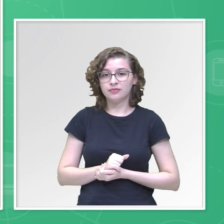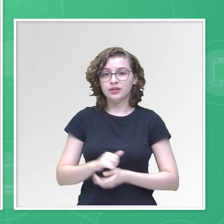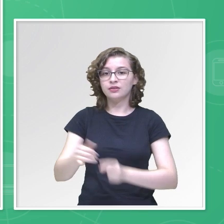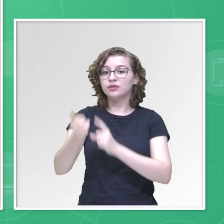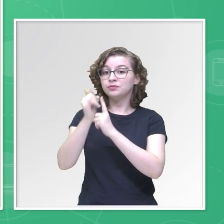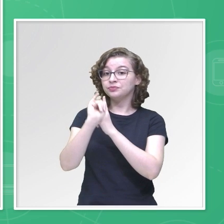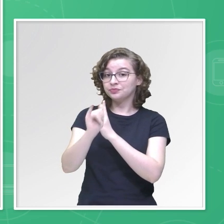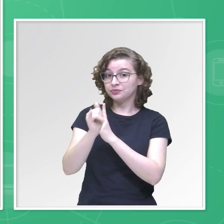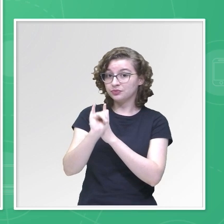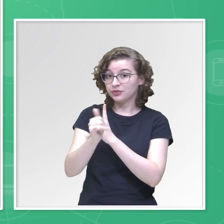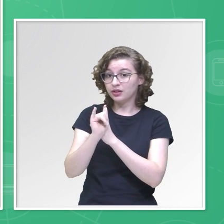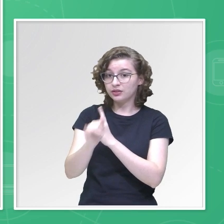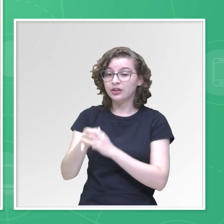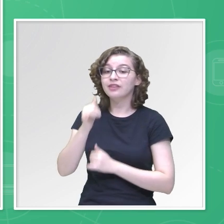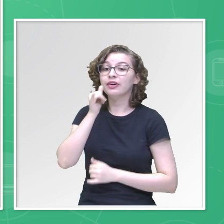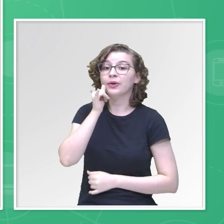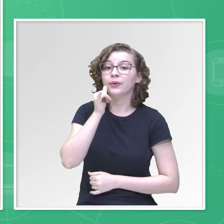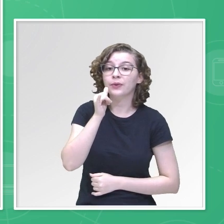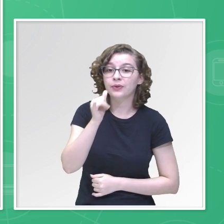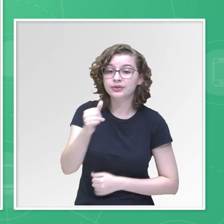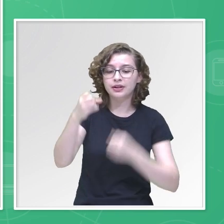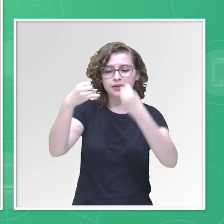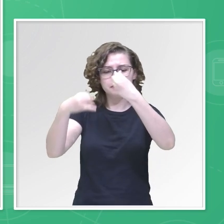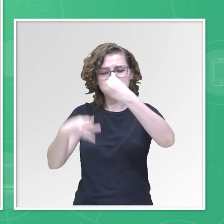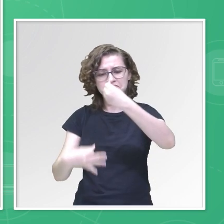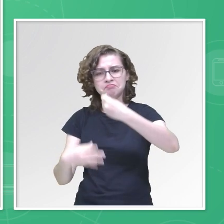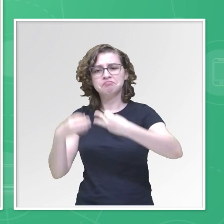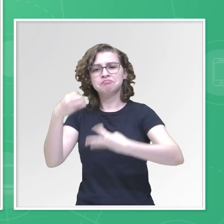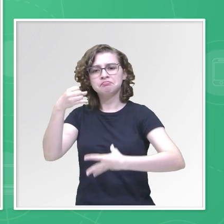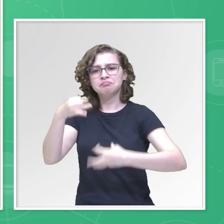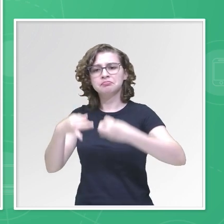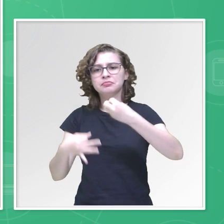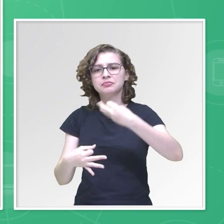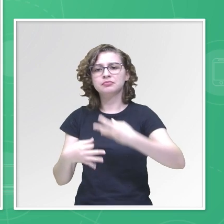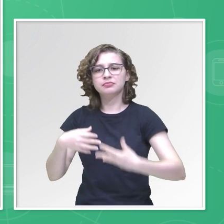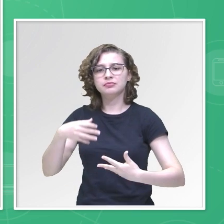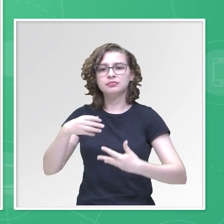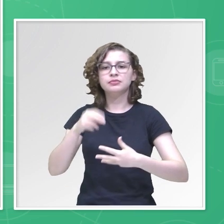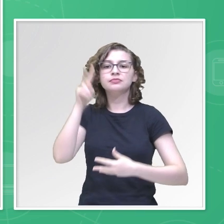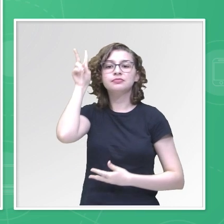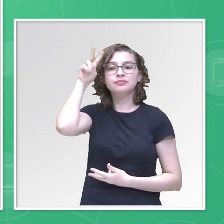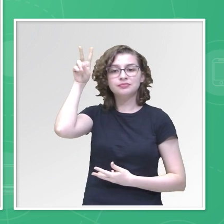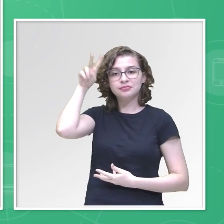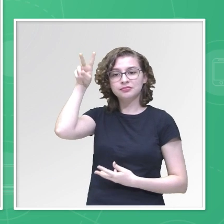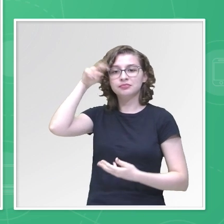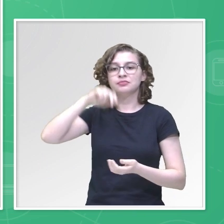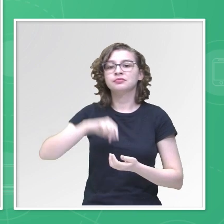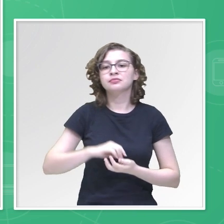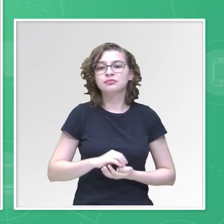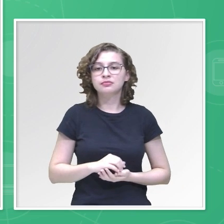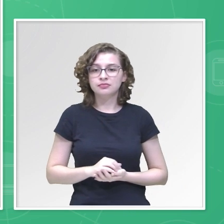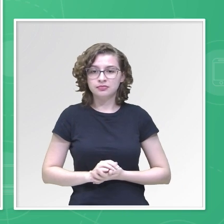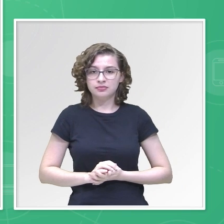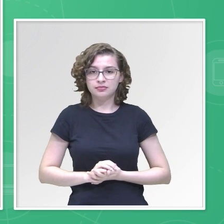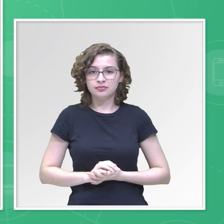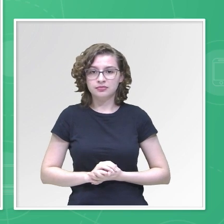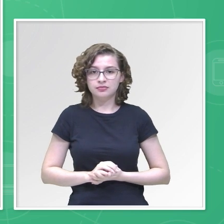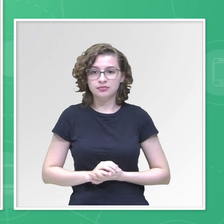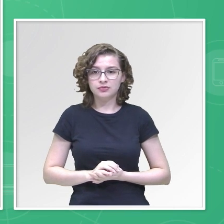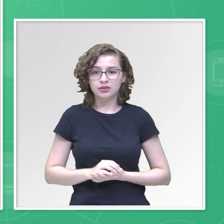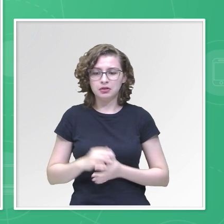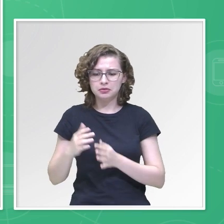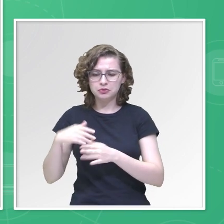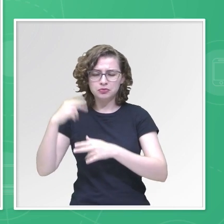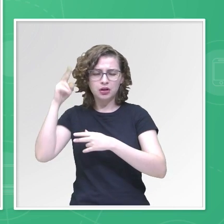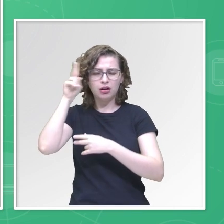narrador Ele conta ele na ele relata a história né ah tô daquele jeito